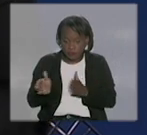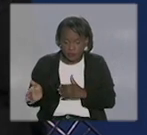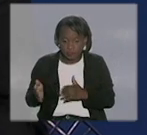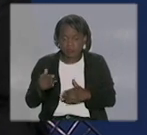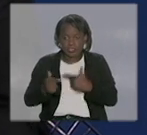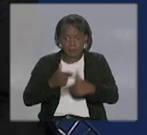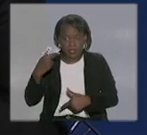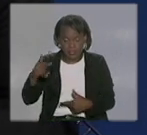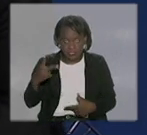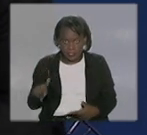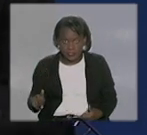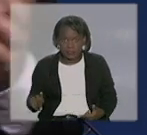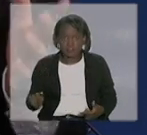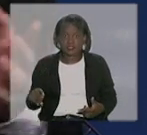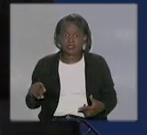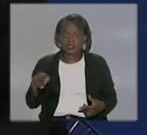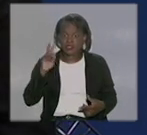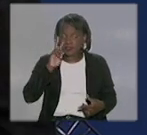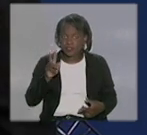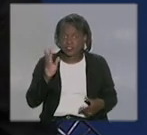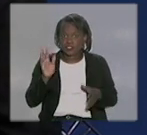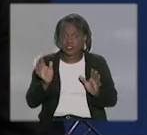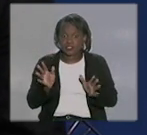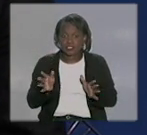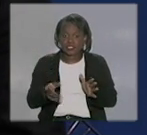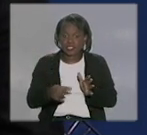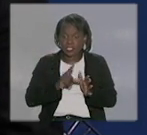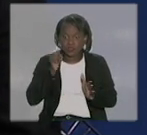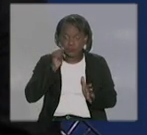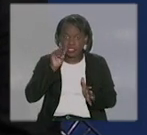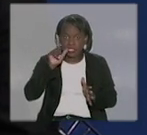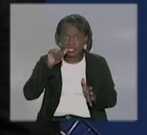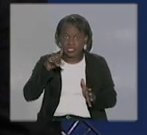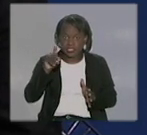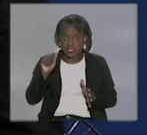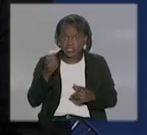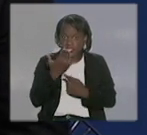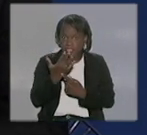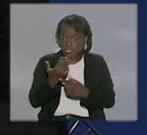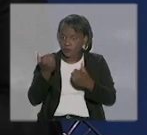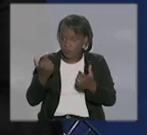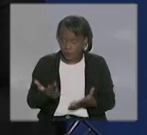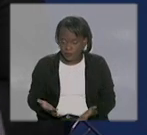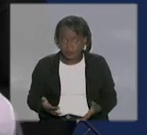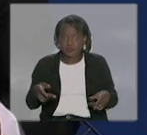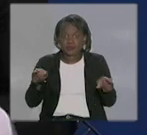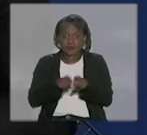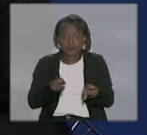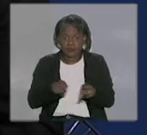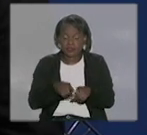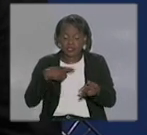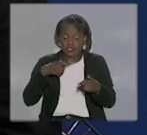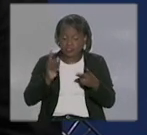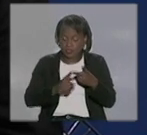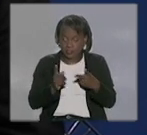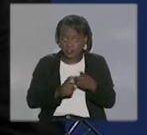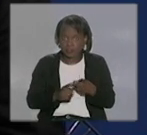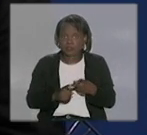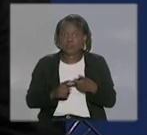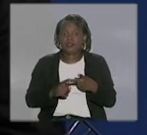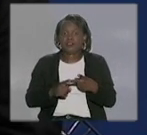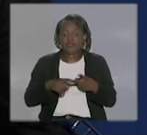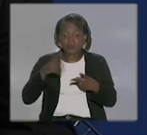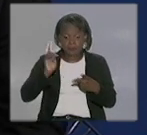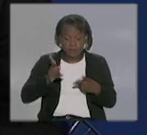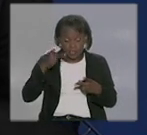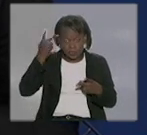procedimento, a ferramenta, né? Um pouco do que a gente viu a Linda do Santander comentar. A gente tem uma segunda frente, que